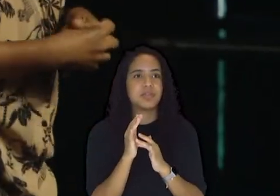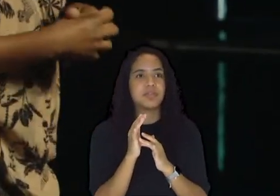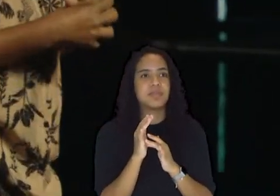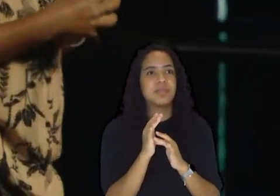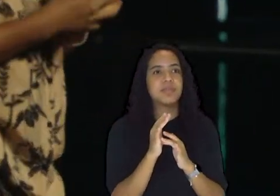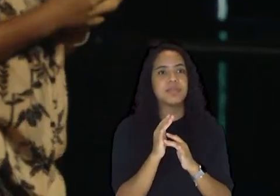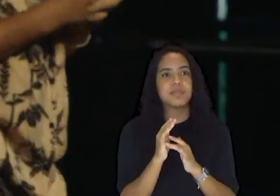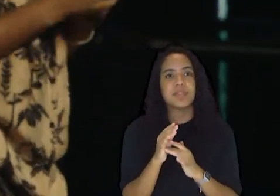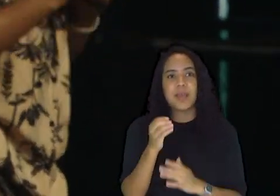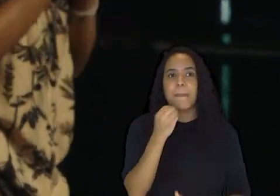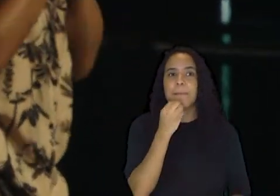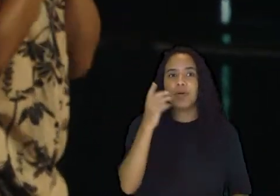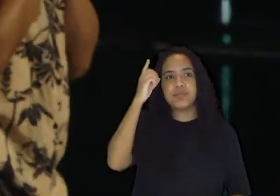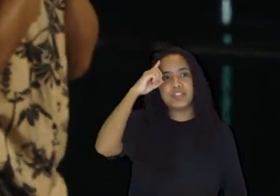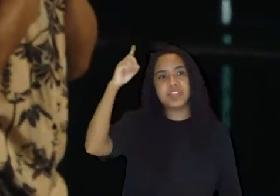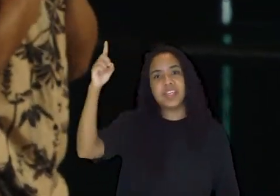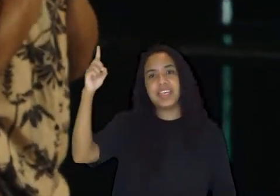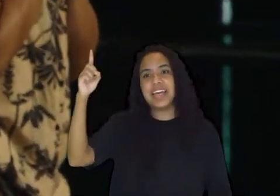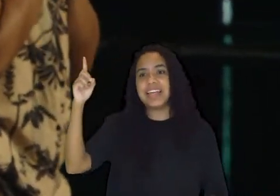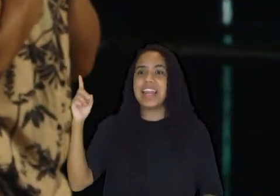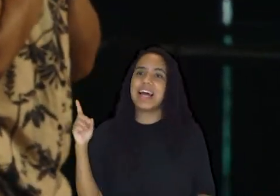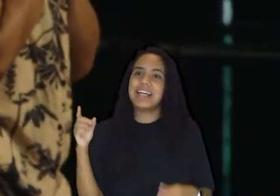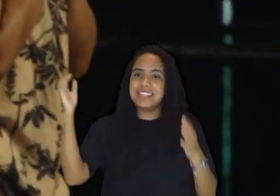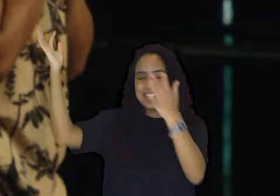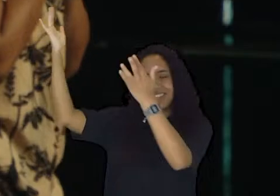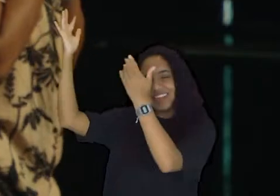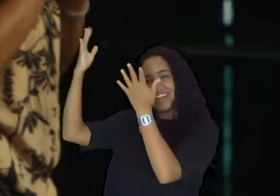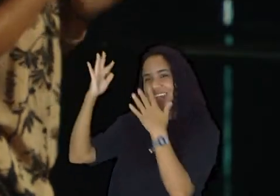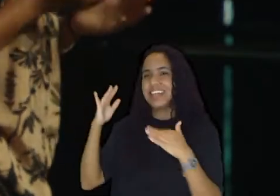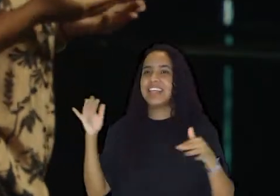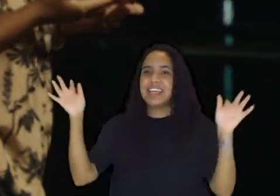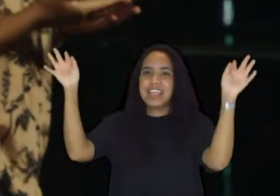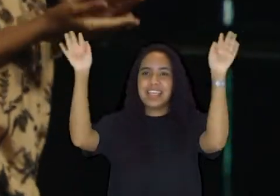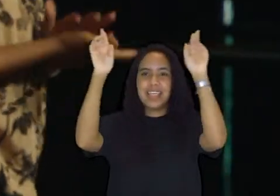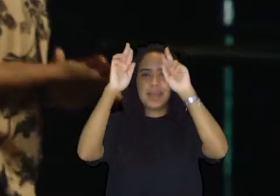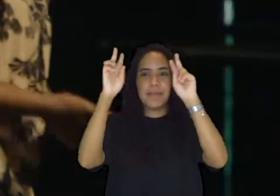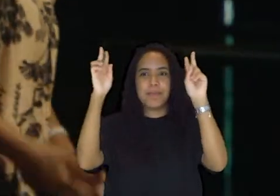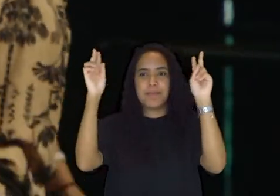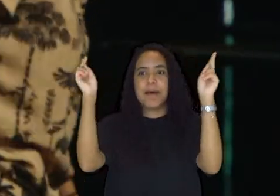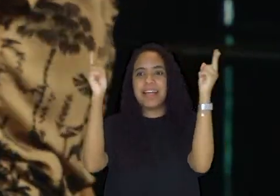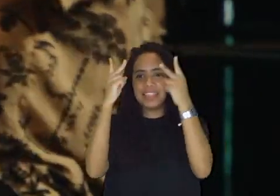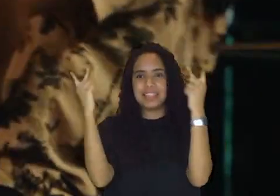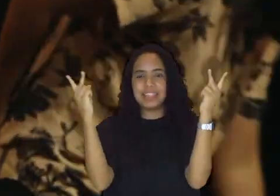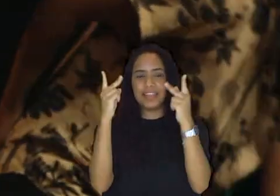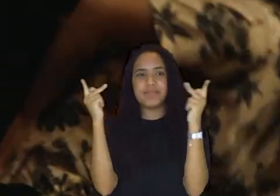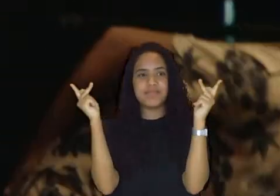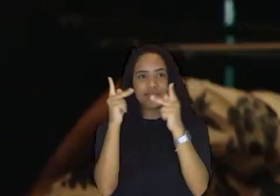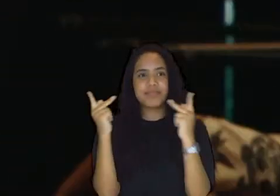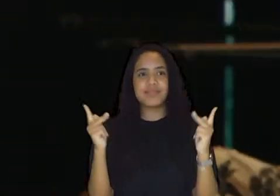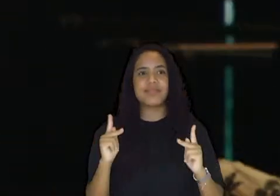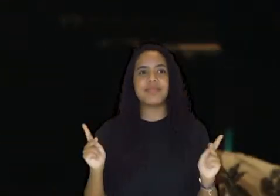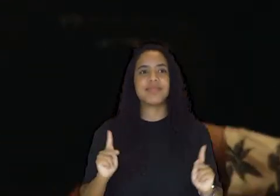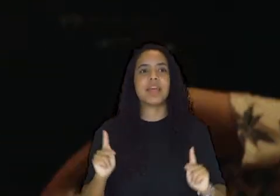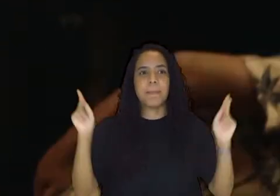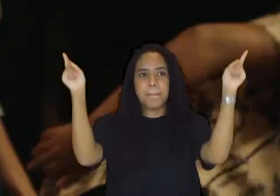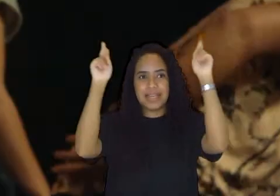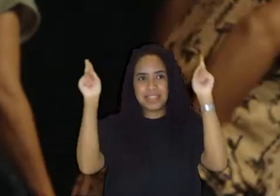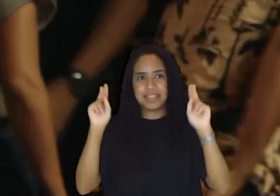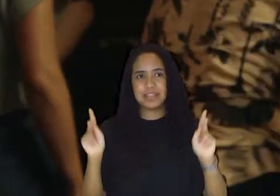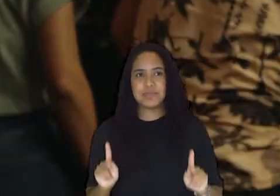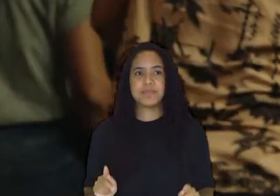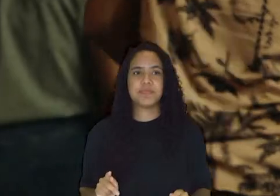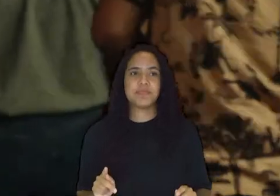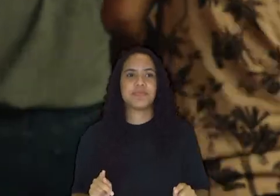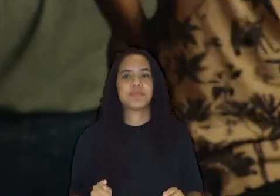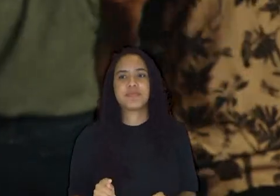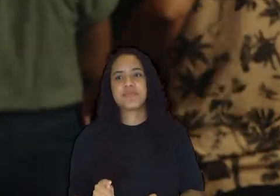dia. Bom dia, graça e paz. Você pode tomar o seu lugar, por gentileza, nessa manhã. Seja